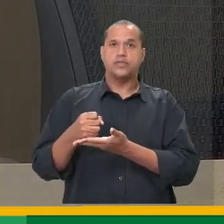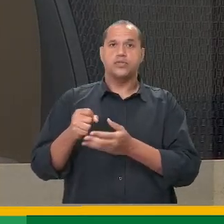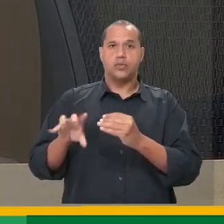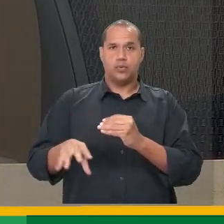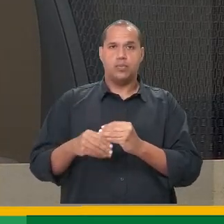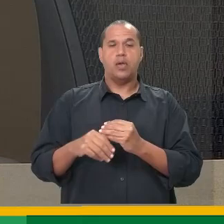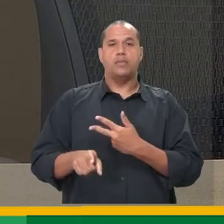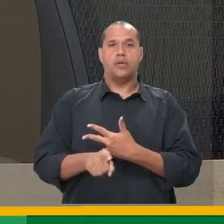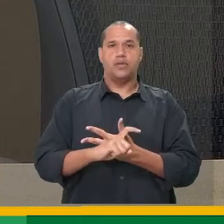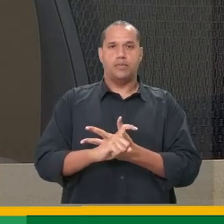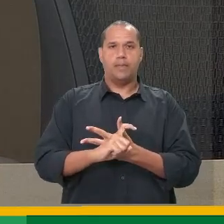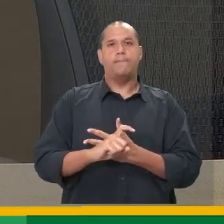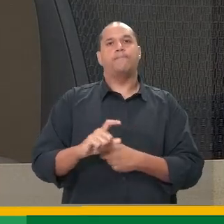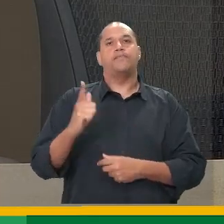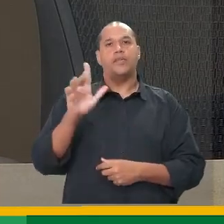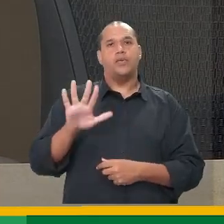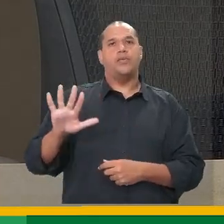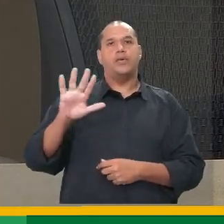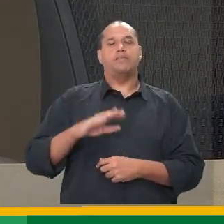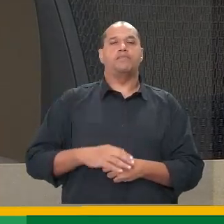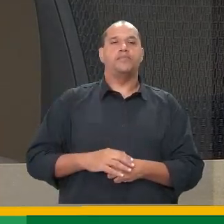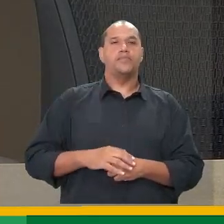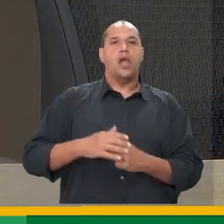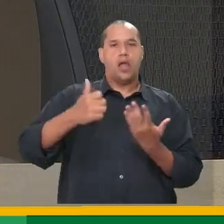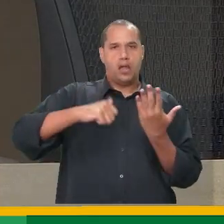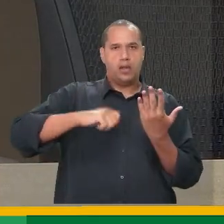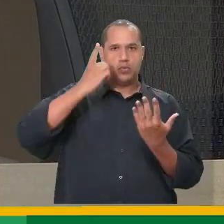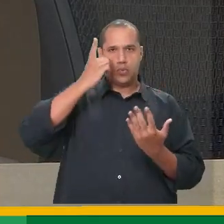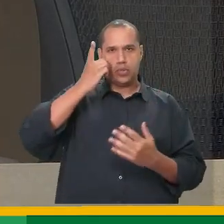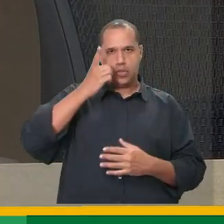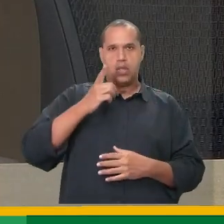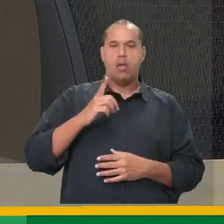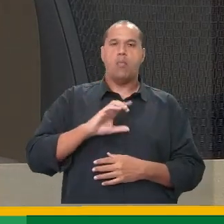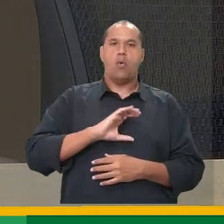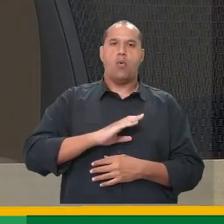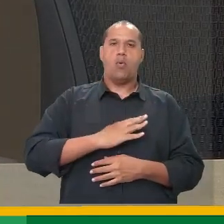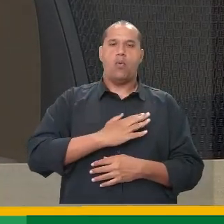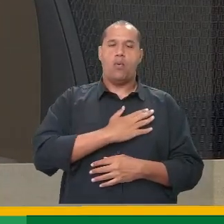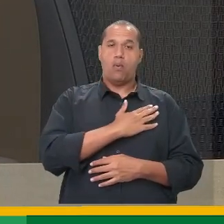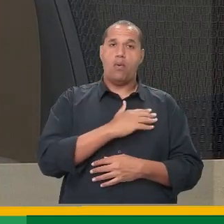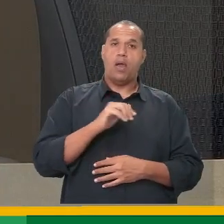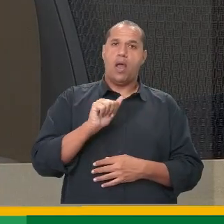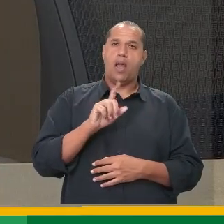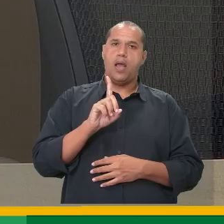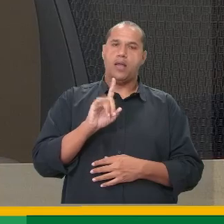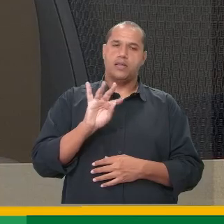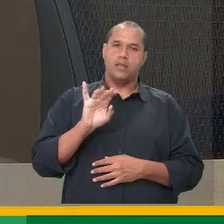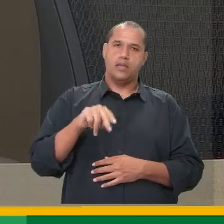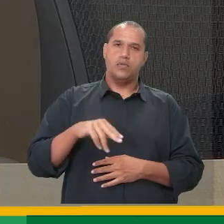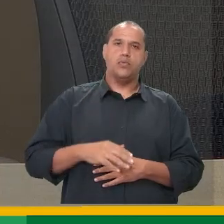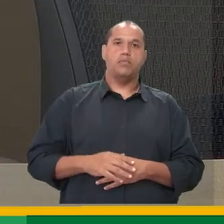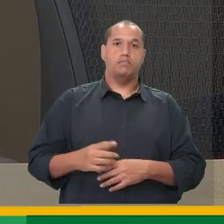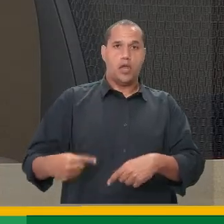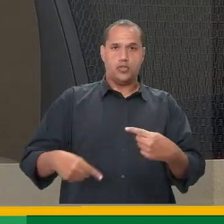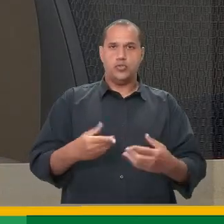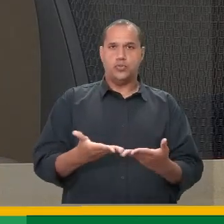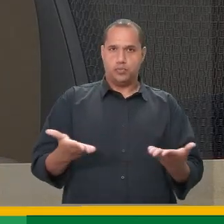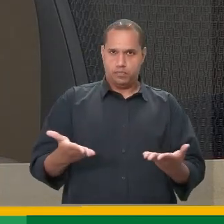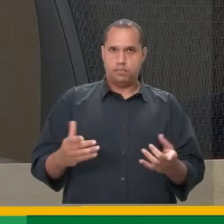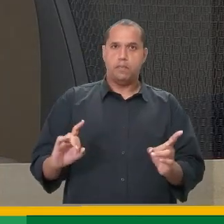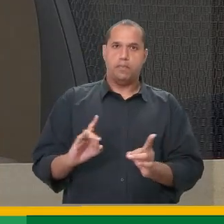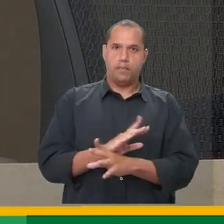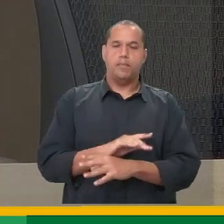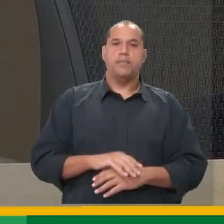executivo Estadual relator Deputado Coronel Adailton projeto está em discussão encerrado